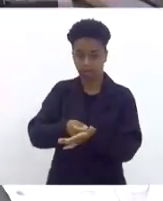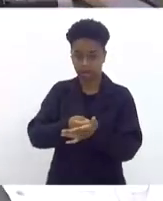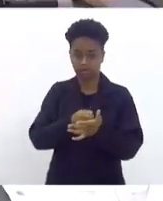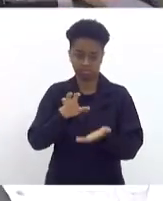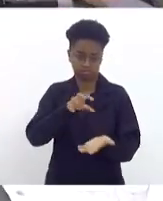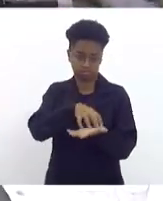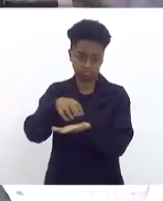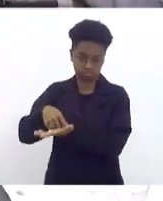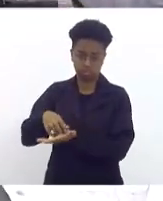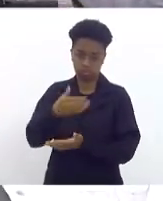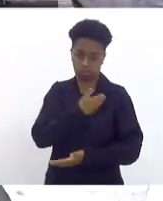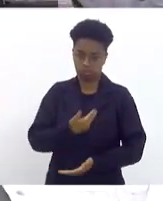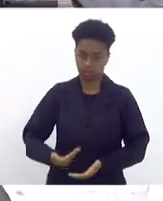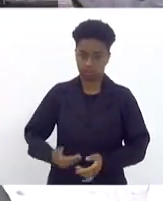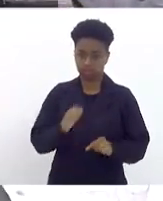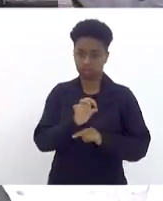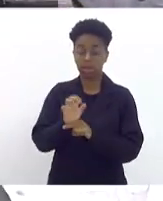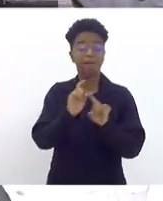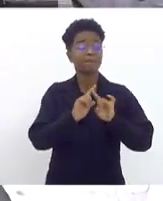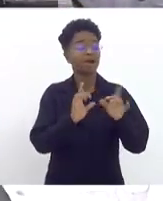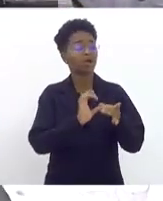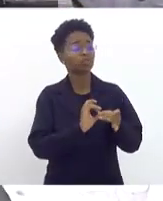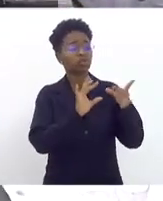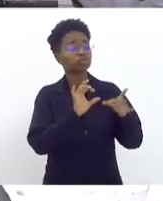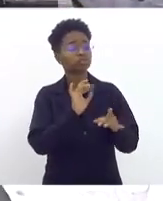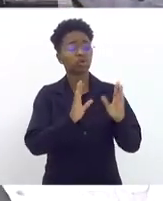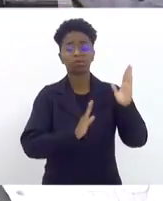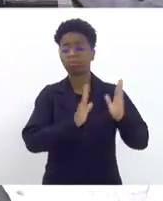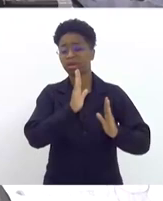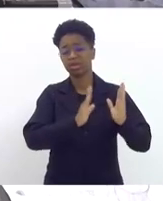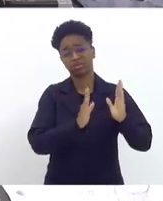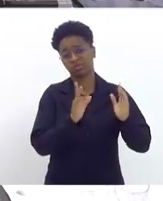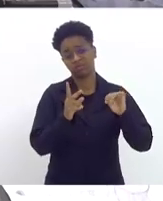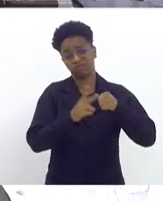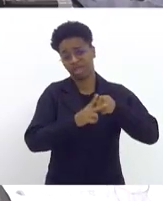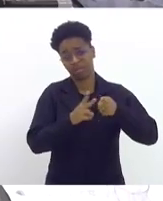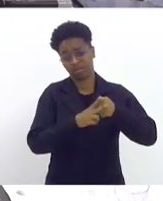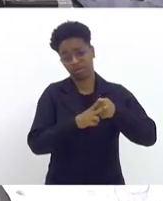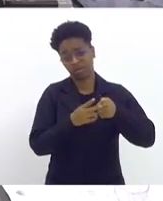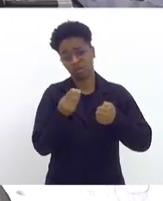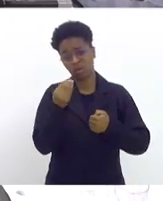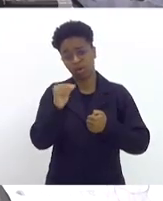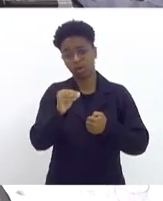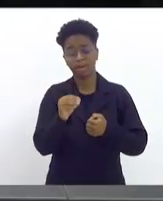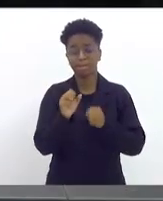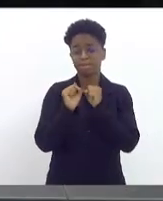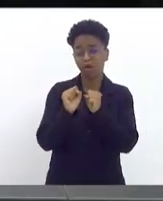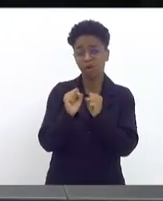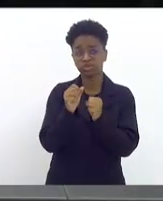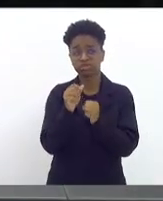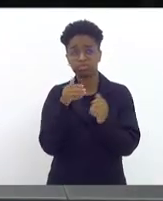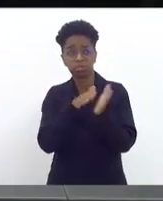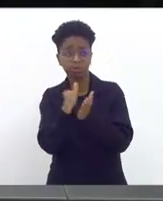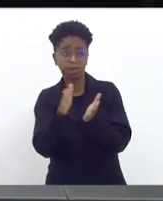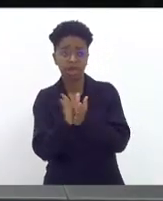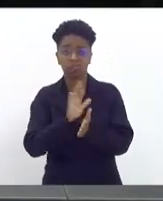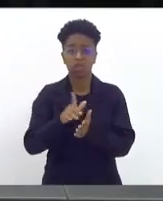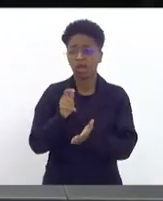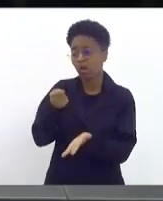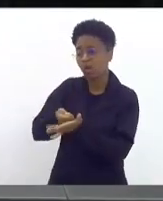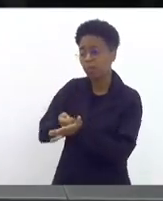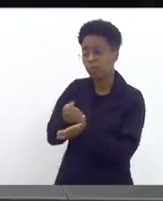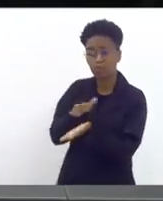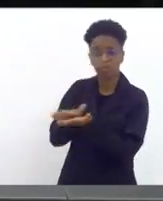mas aí o autorizativo é só o tempo de verbo em vez de publicará poderá publicar só nesse sentido né incluir a palavra